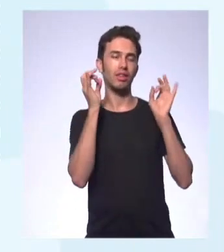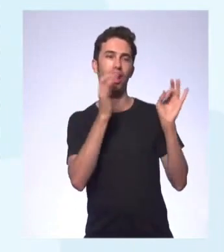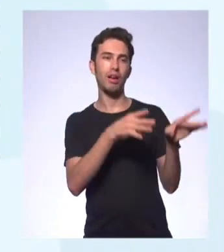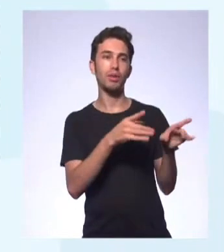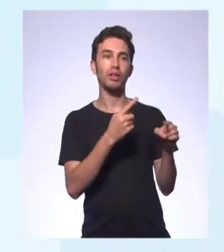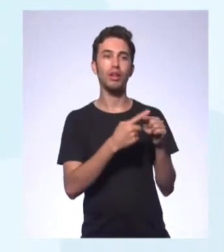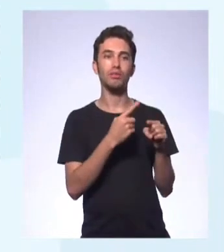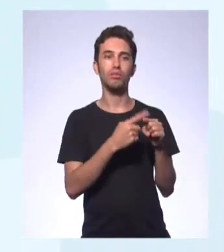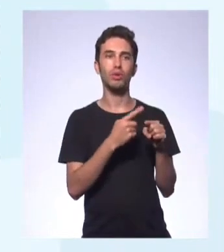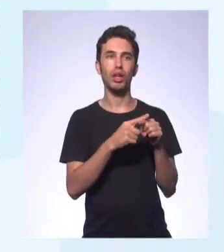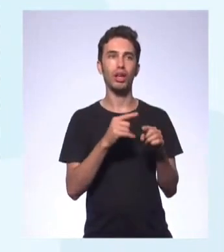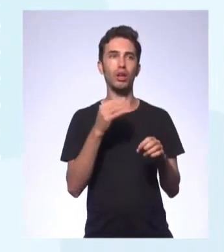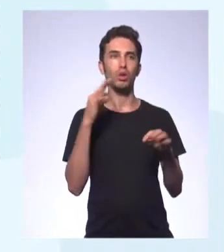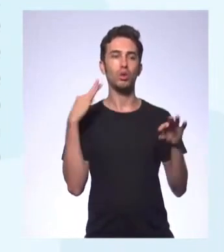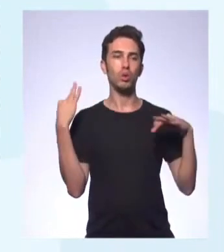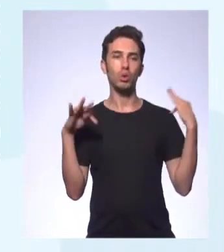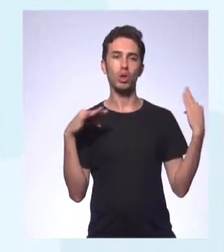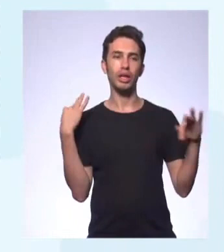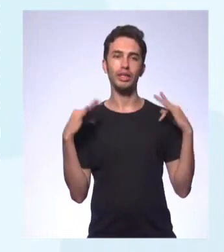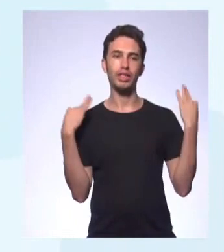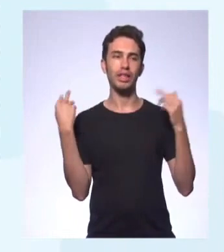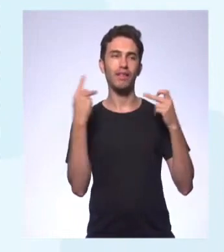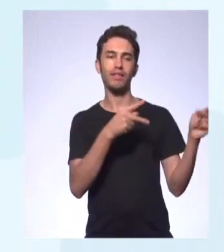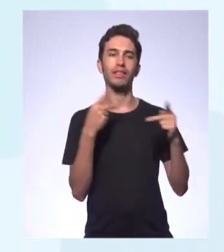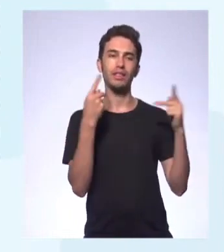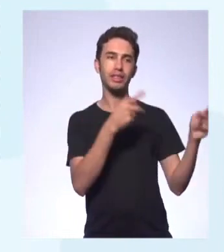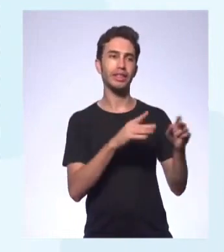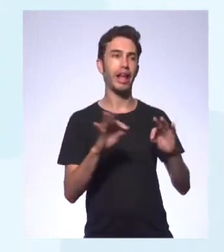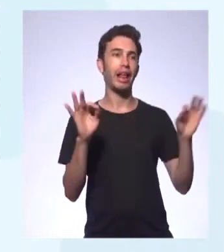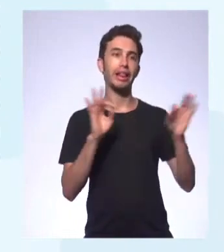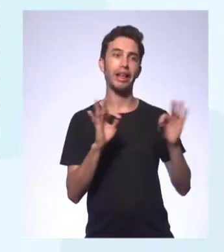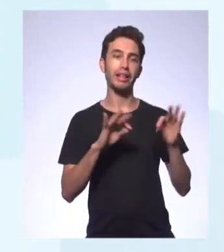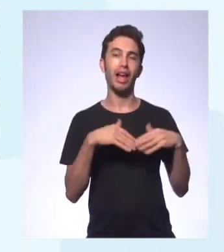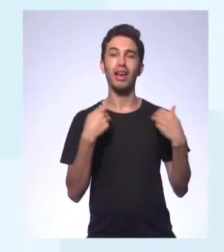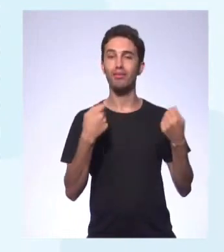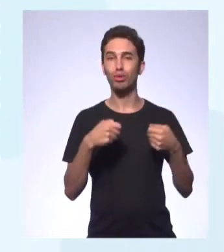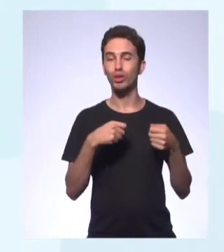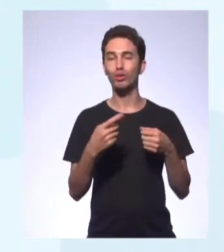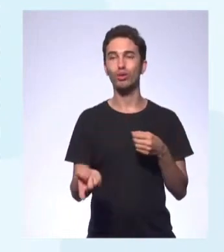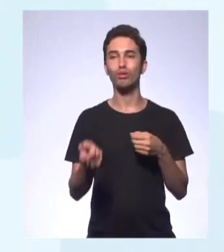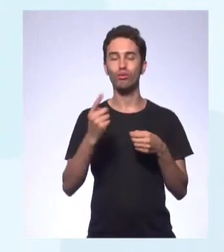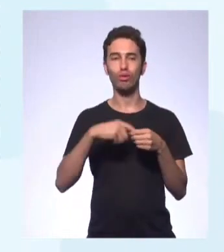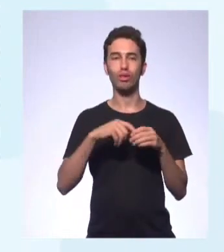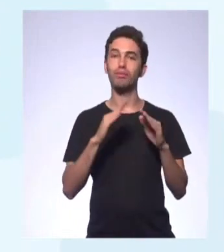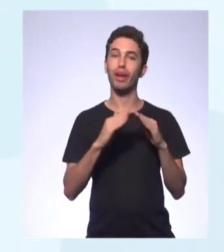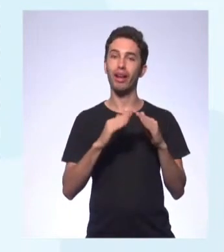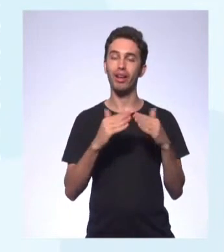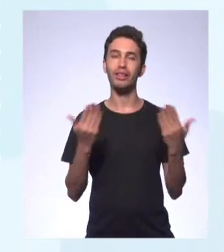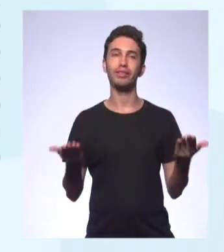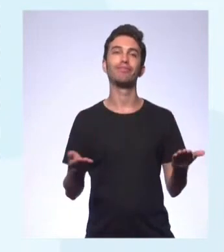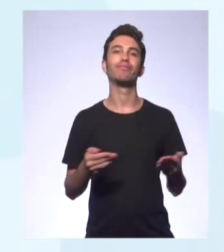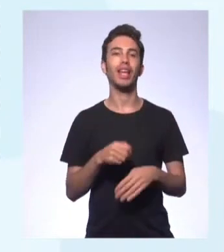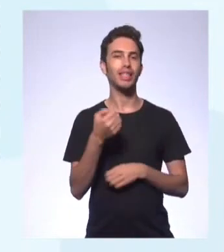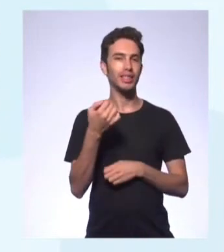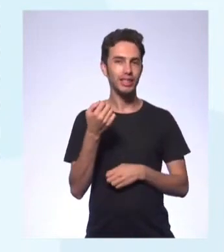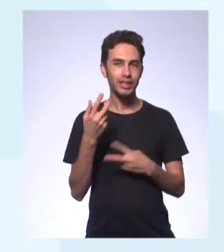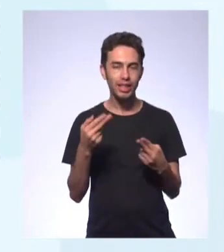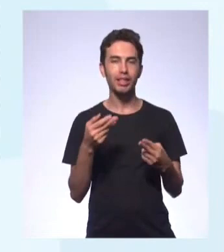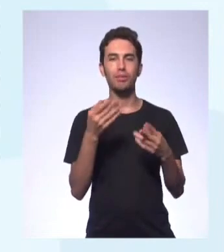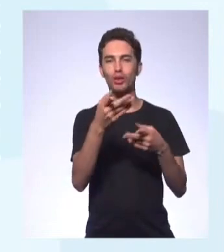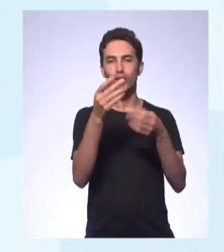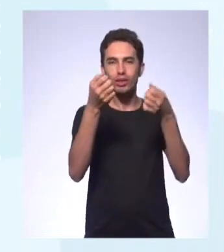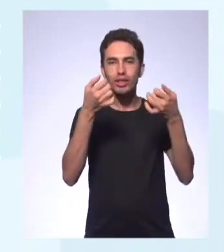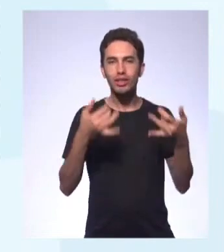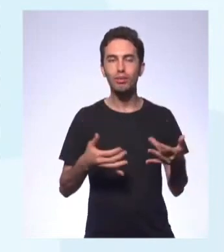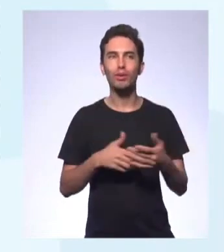turistas deixaram de visitar o país e que tiveram, por isso, de voltar para casa. Exatamente o que vocês falaram, né? Então, a